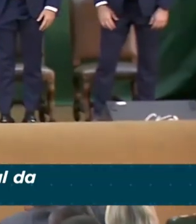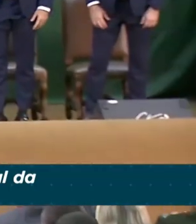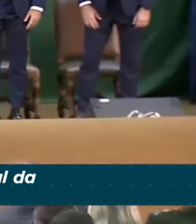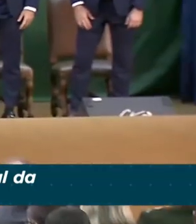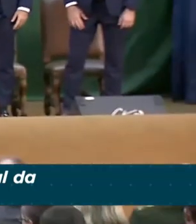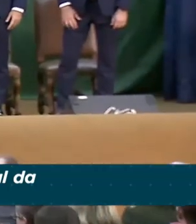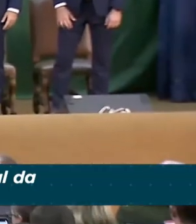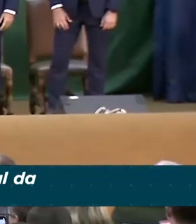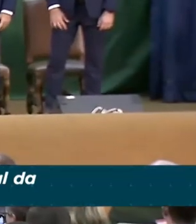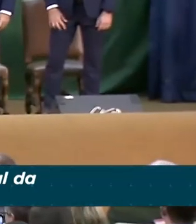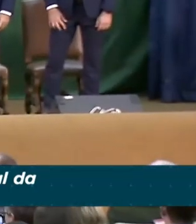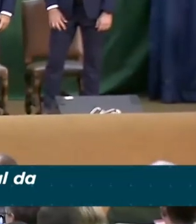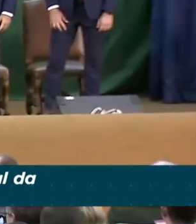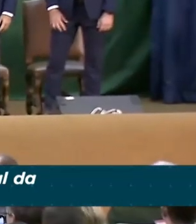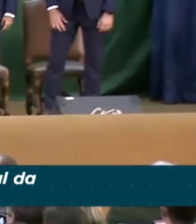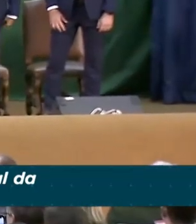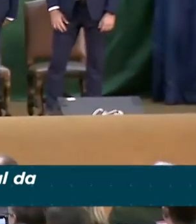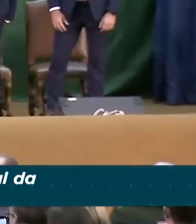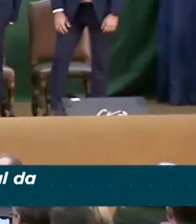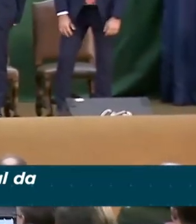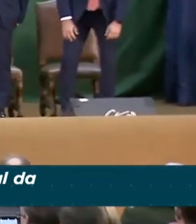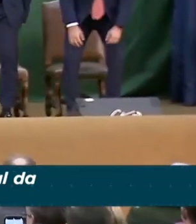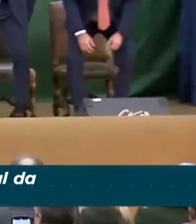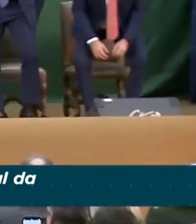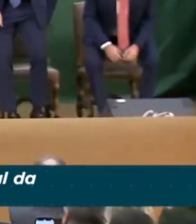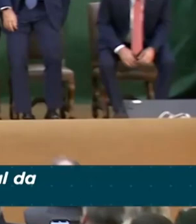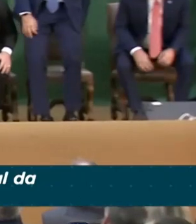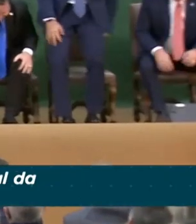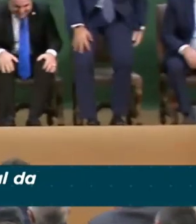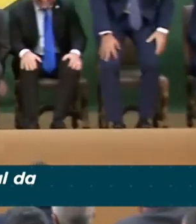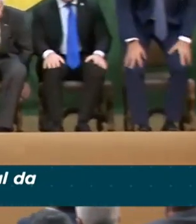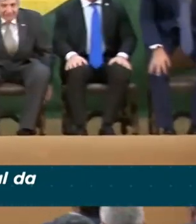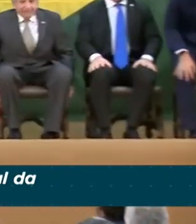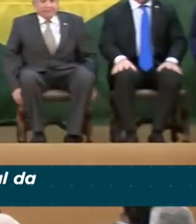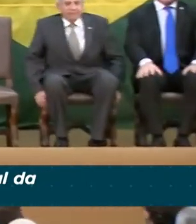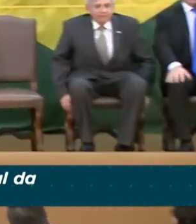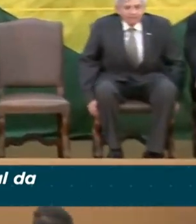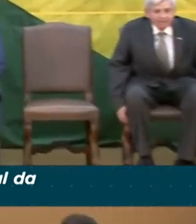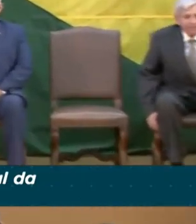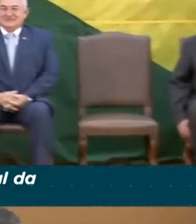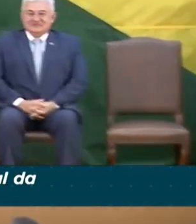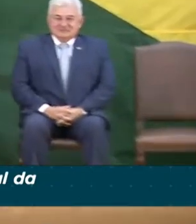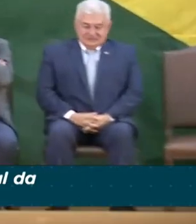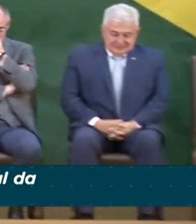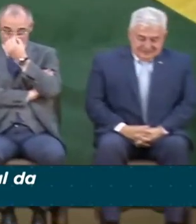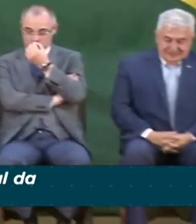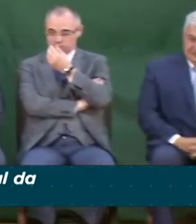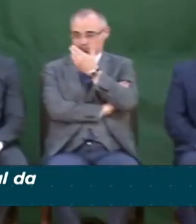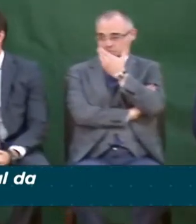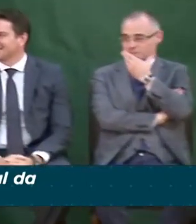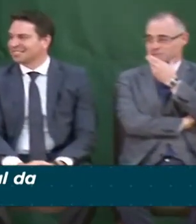Senhoras e senhores, com a palavra, o presidente da República, Jair Bolsonaro.